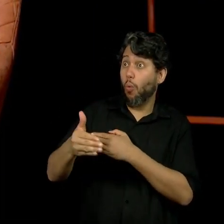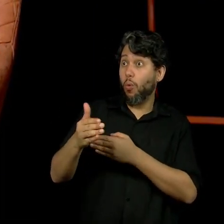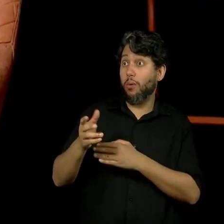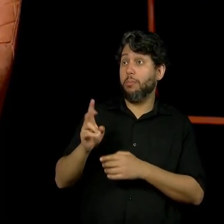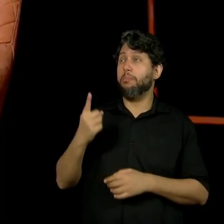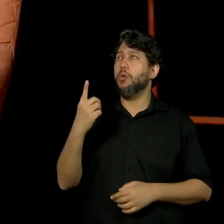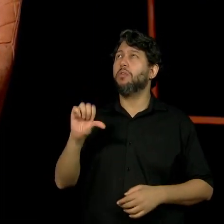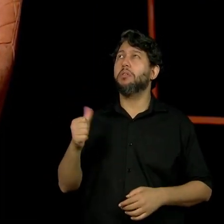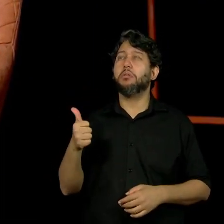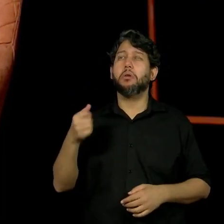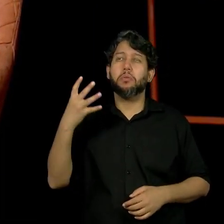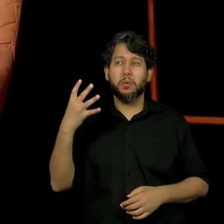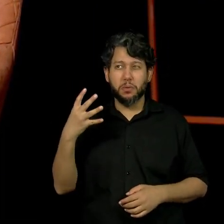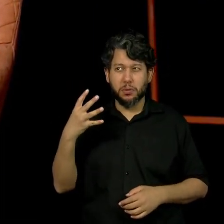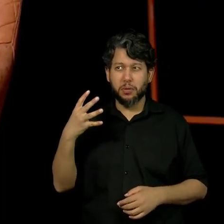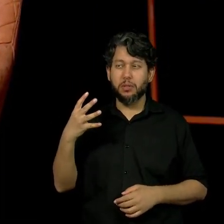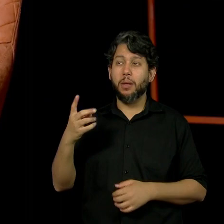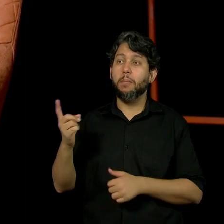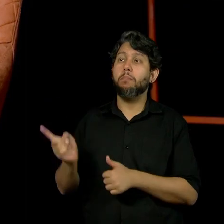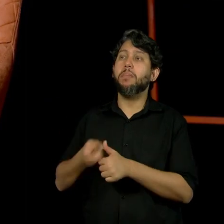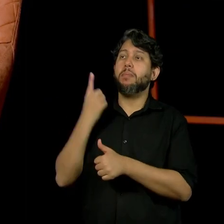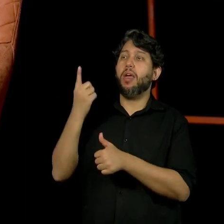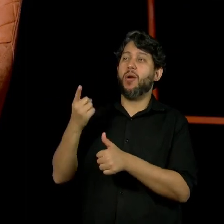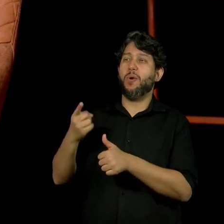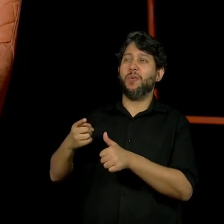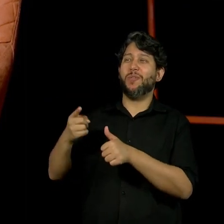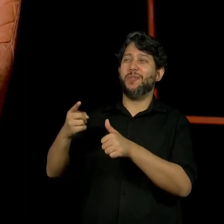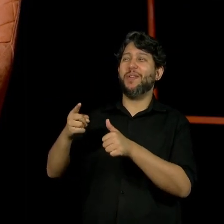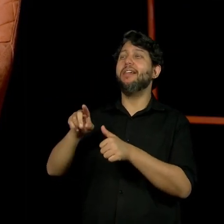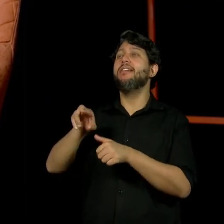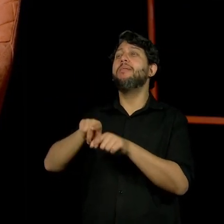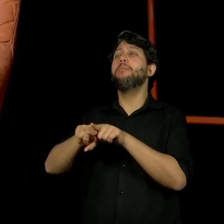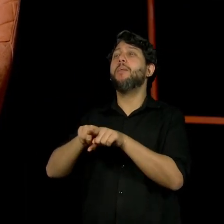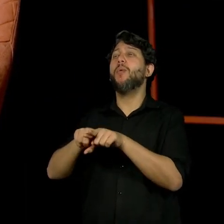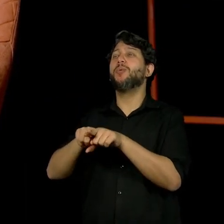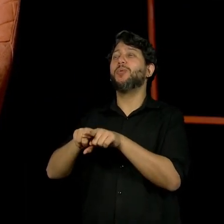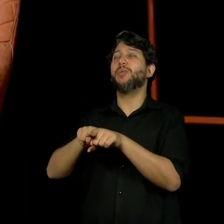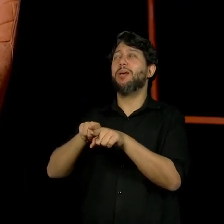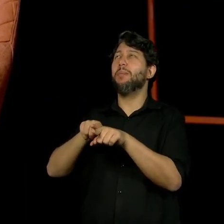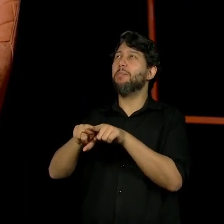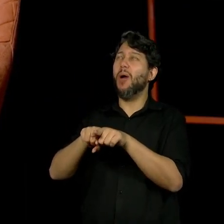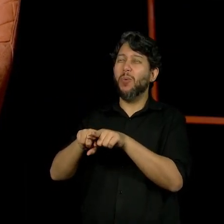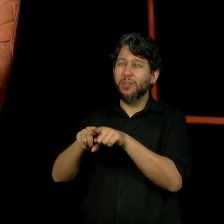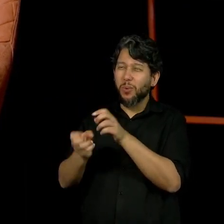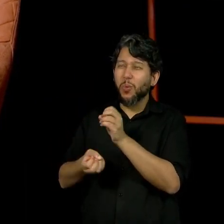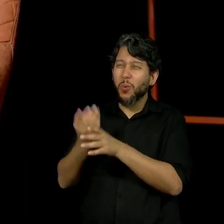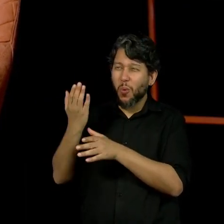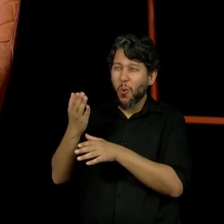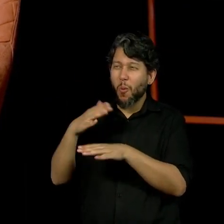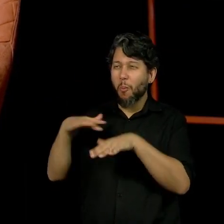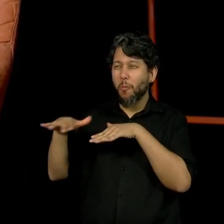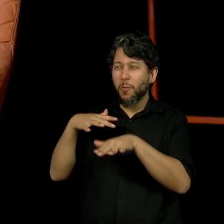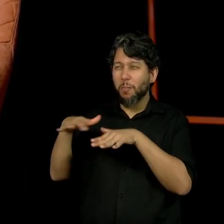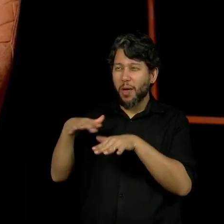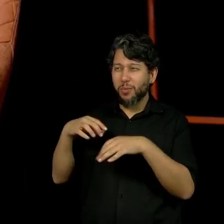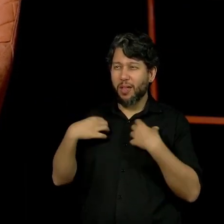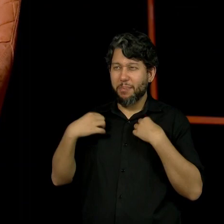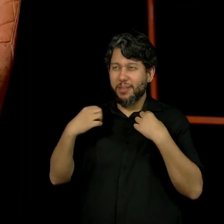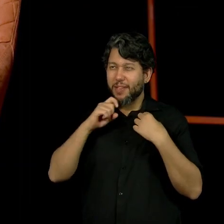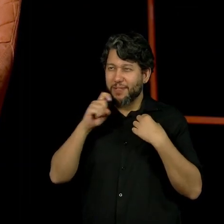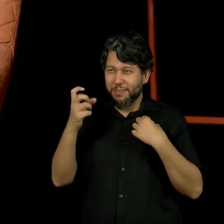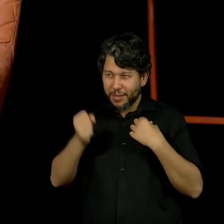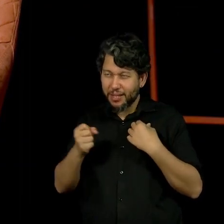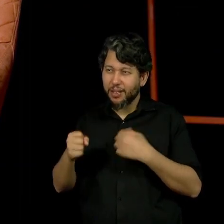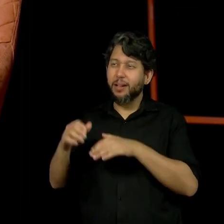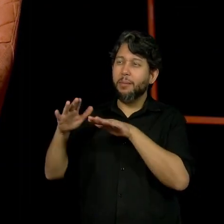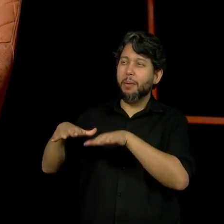que em 1914 saiu o primeiro bloco dos irmãos, né? Dos irmãos que criaram lá esse movimento da Camisa Verde e Branco, e